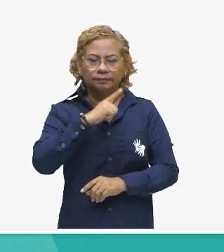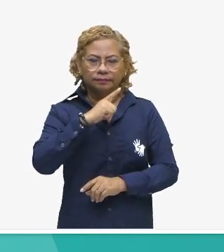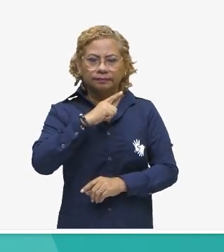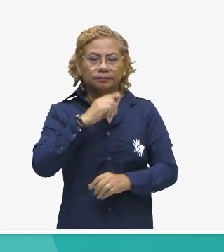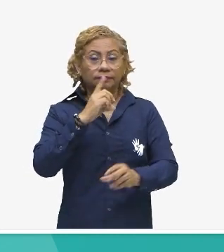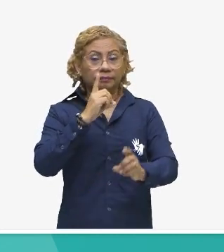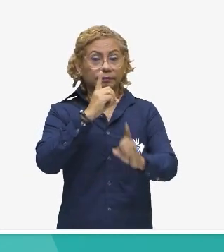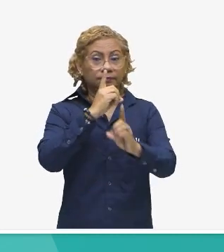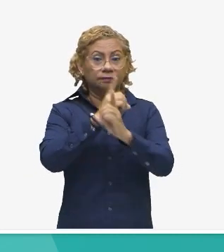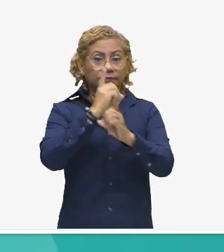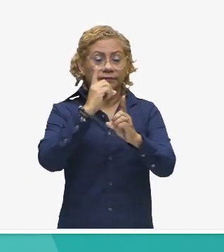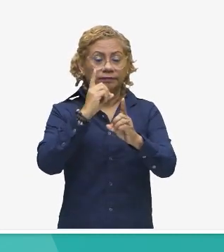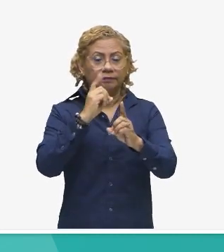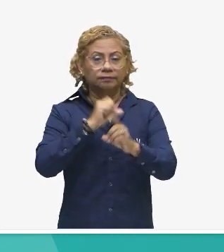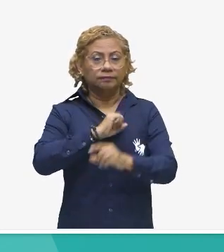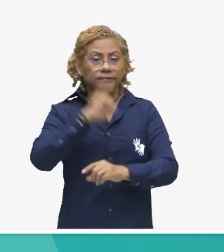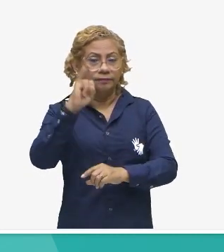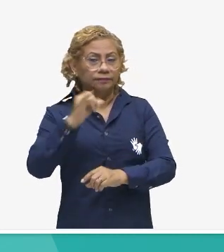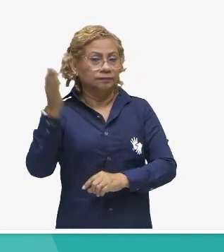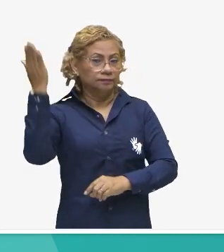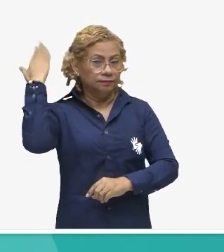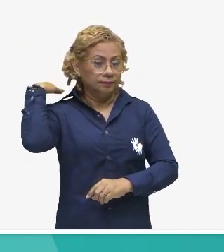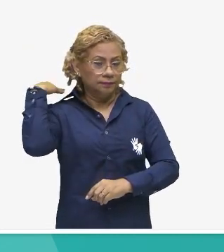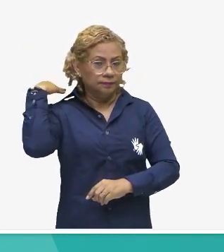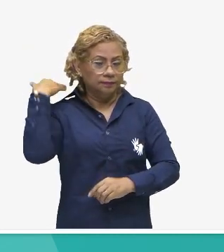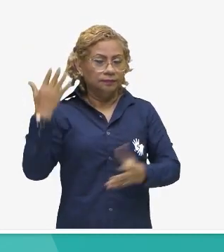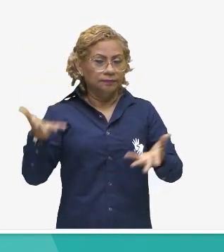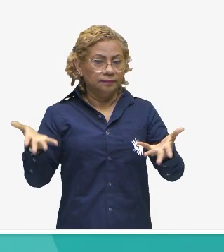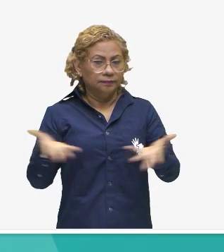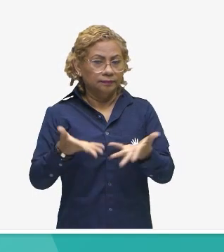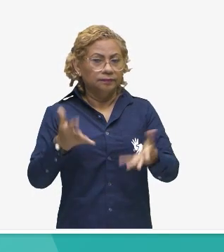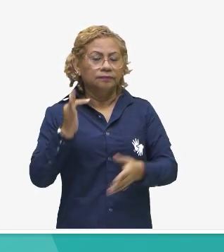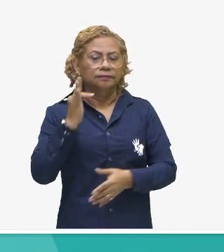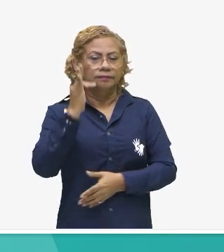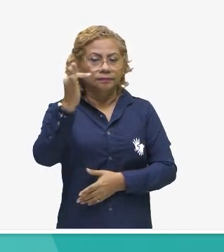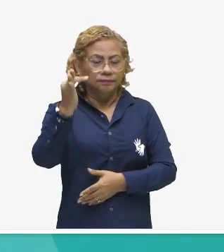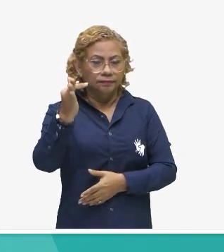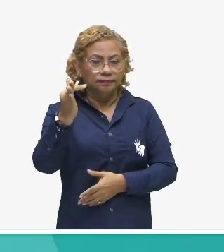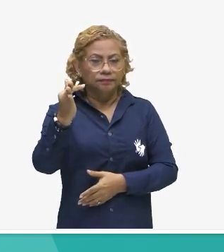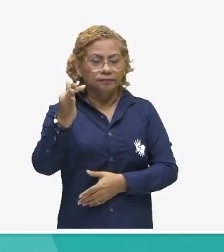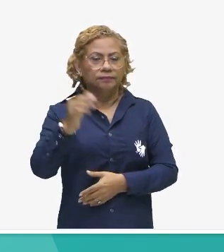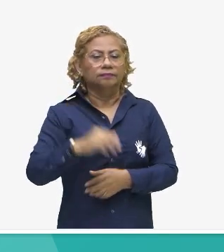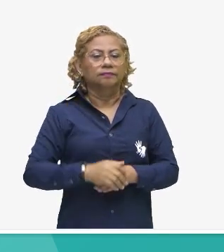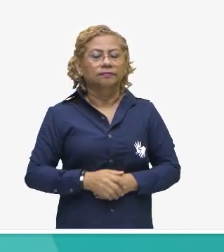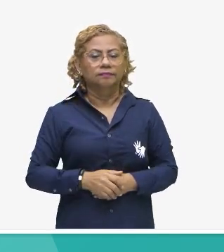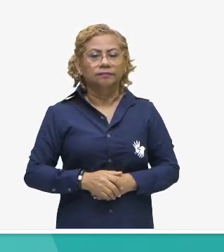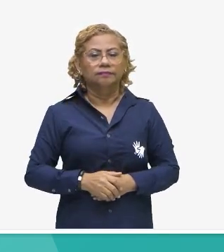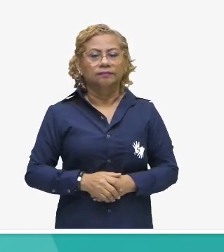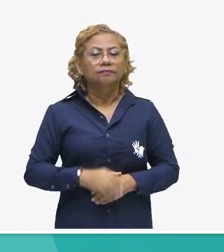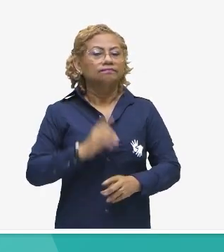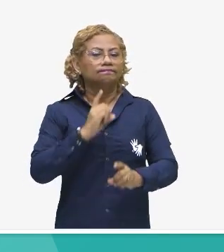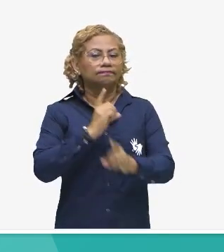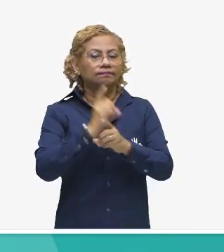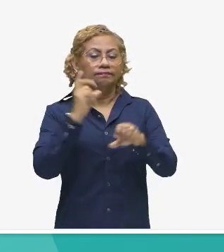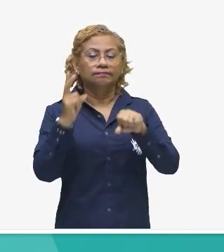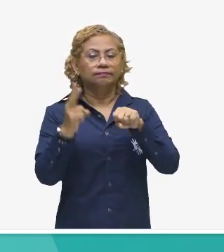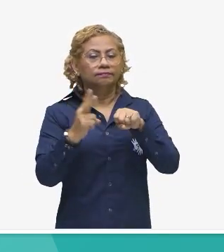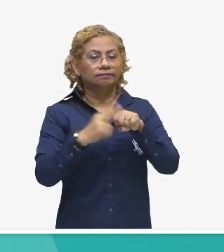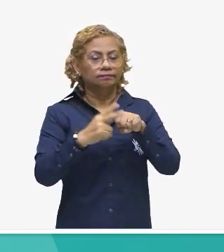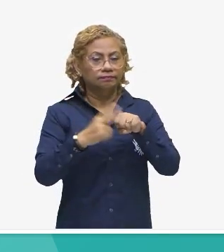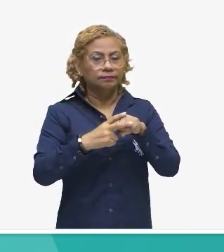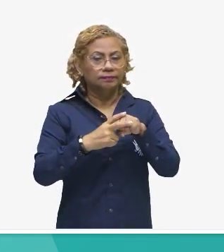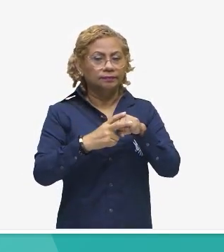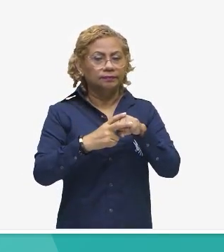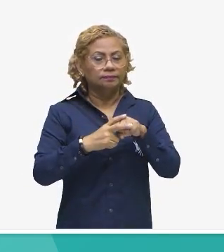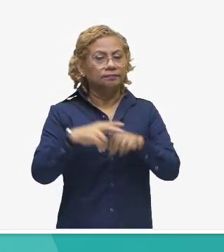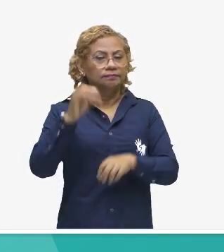a narrativa, através do verbo, né? Se está acontecendo no ato da fala do narrador,